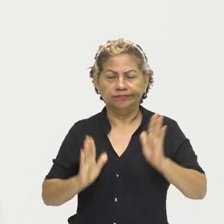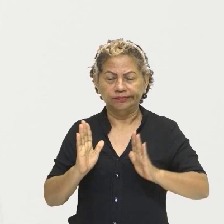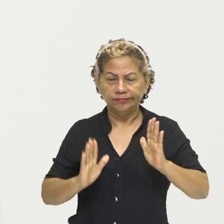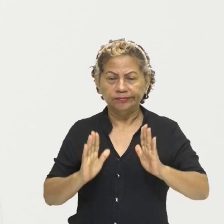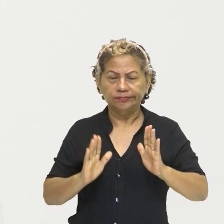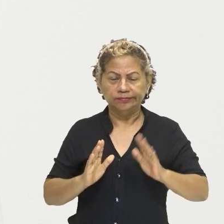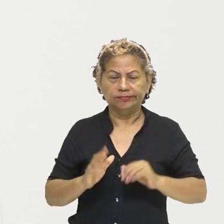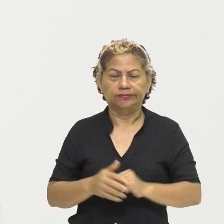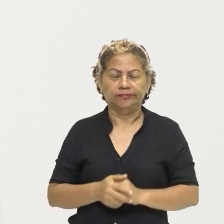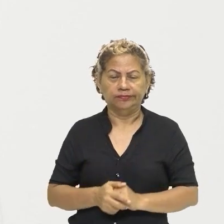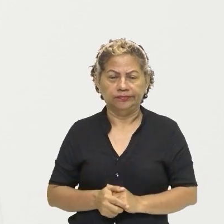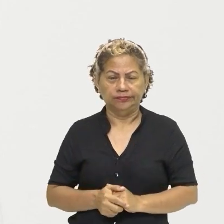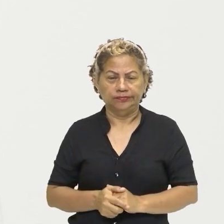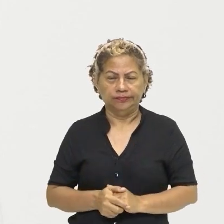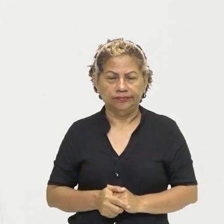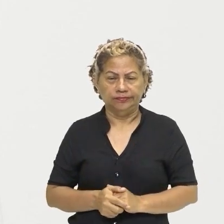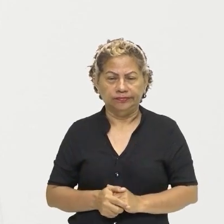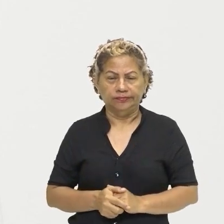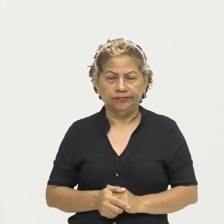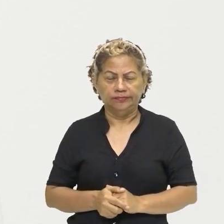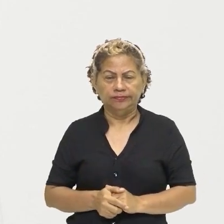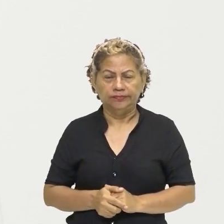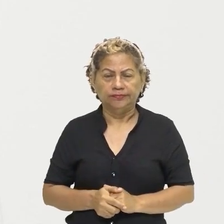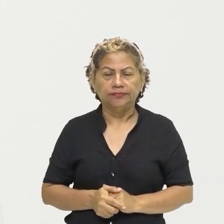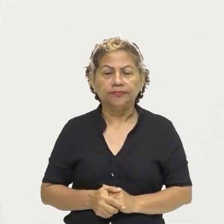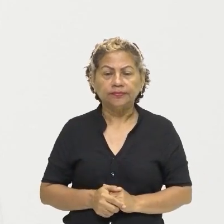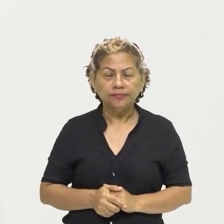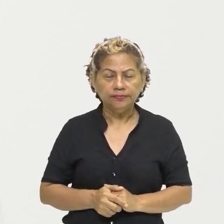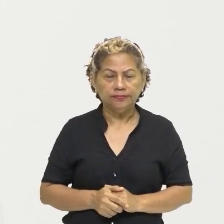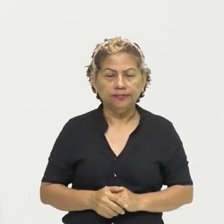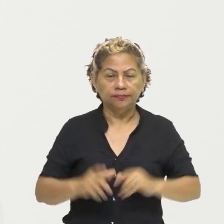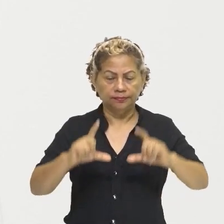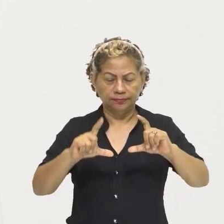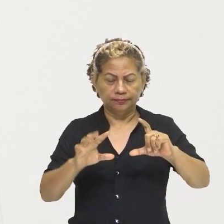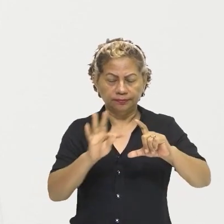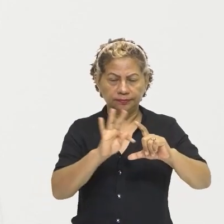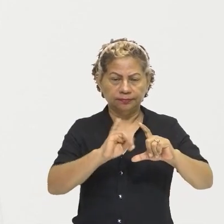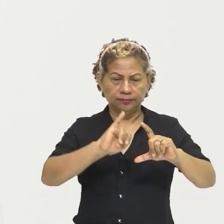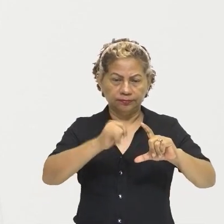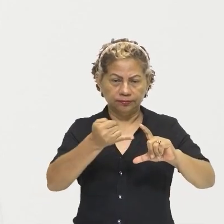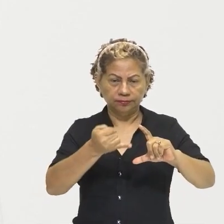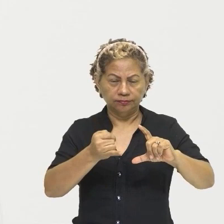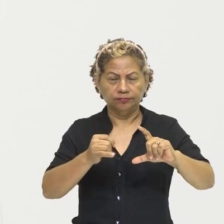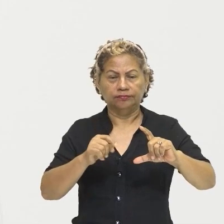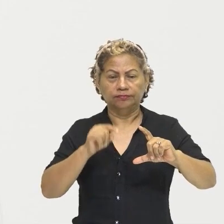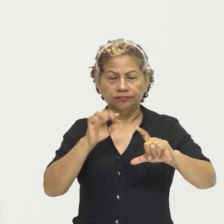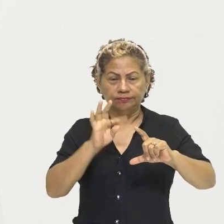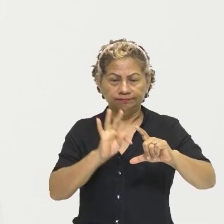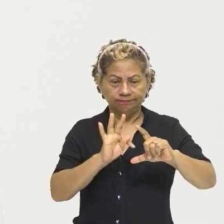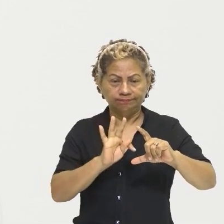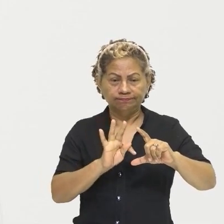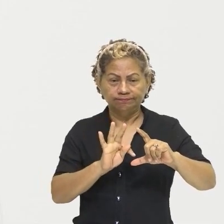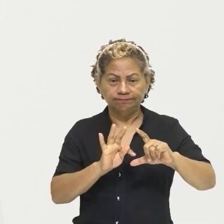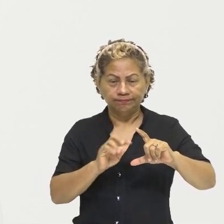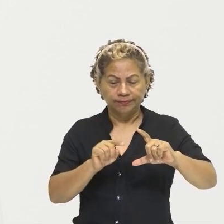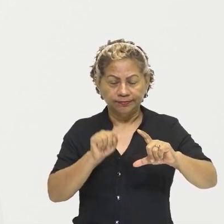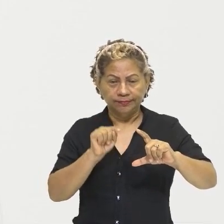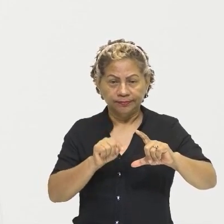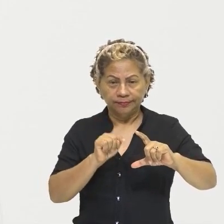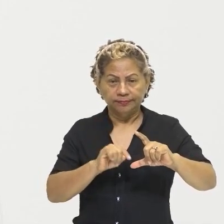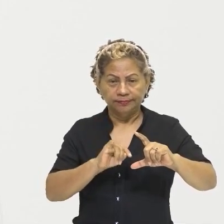igual ao raio de órbita de Júpiter ao cubo dividido pelo raio da Terra. Em que